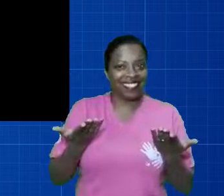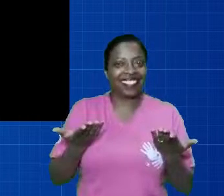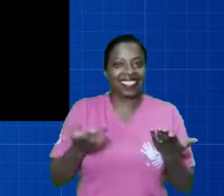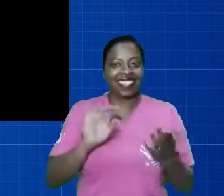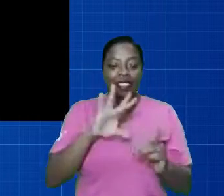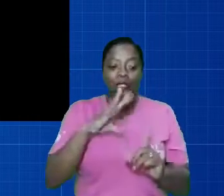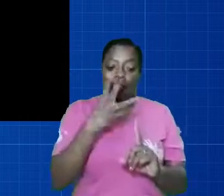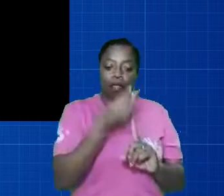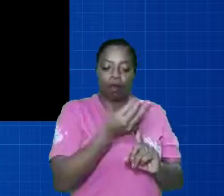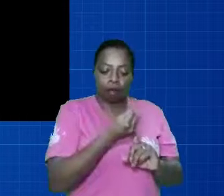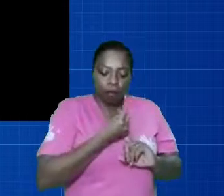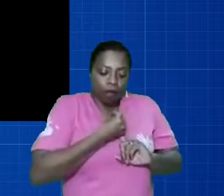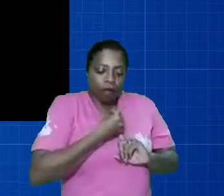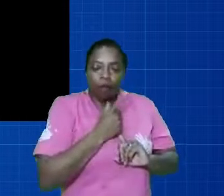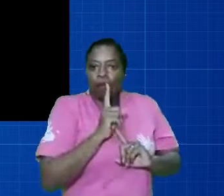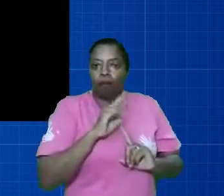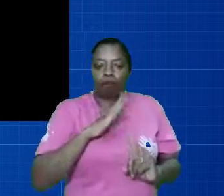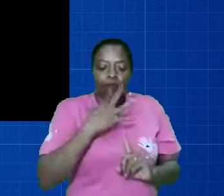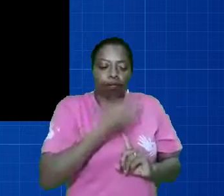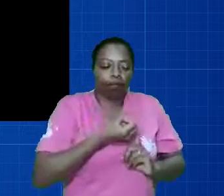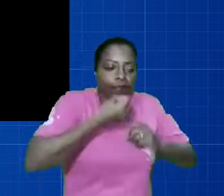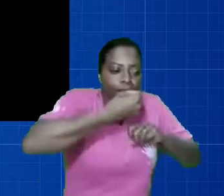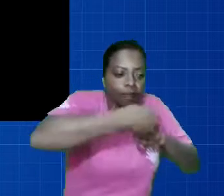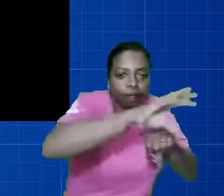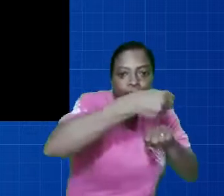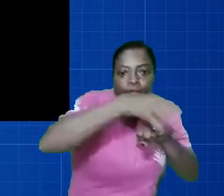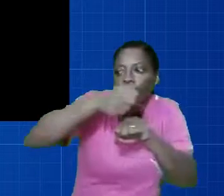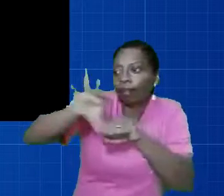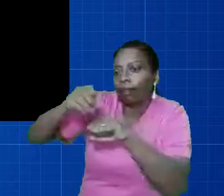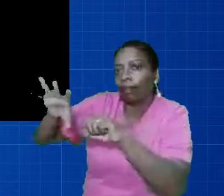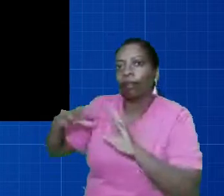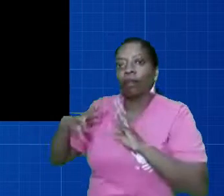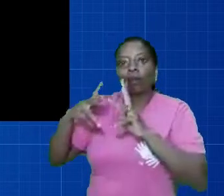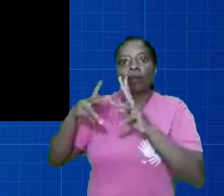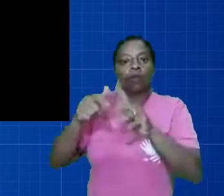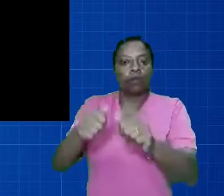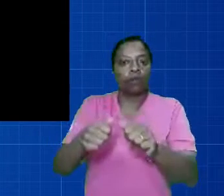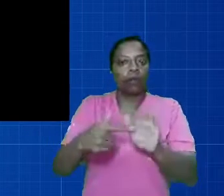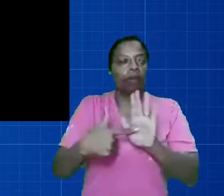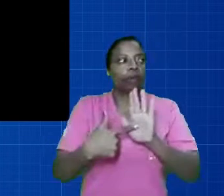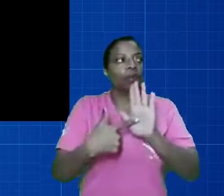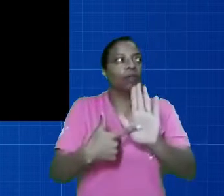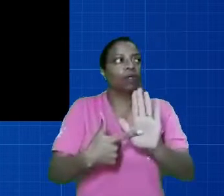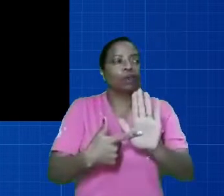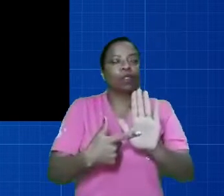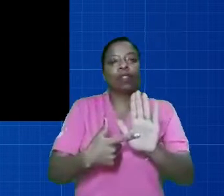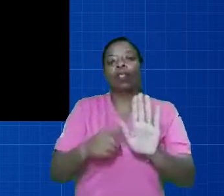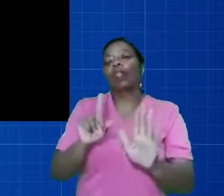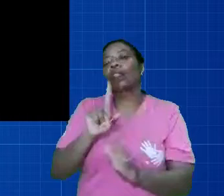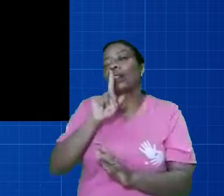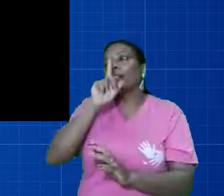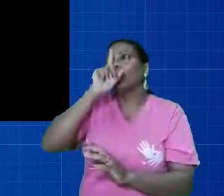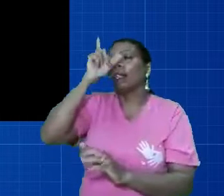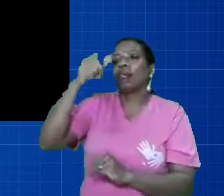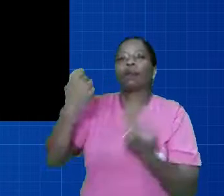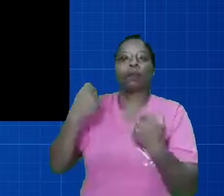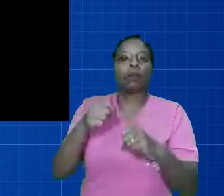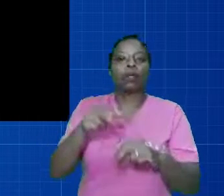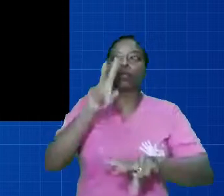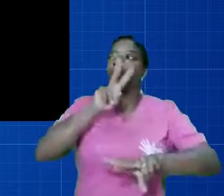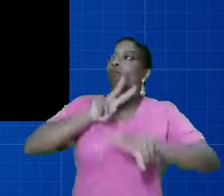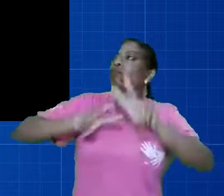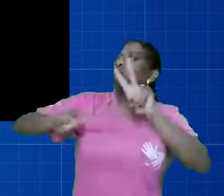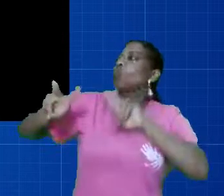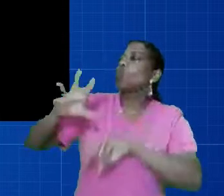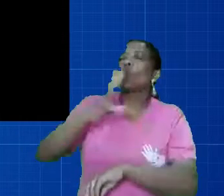A própria proposta triangular, né, que ela traz essa ideia da apreciação artística, né, da leitura de